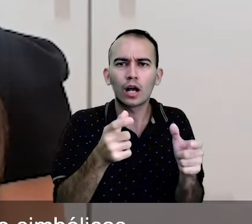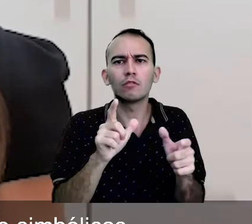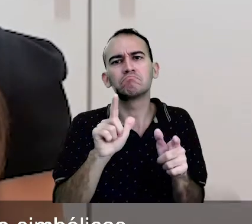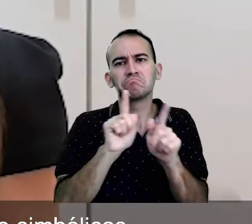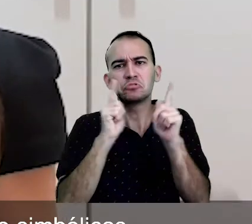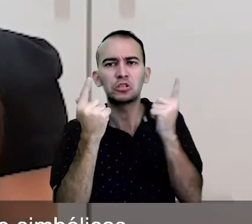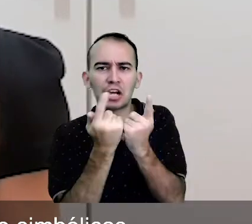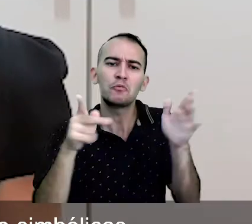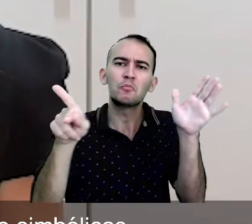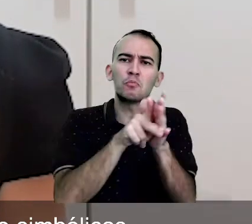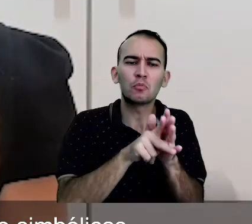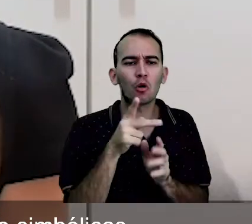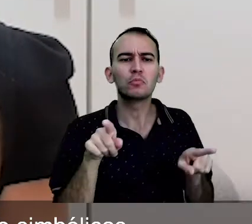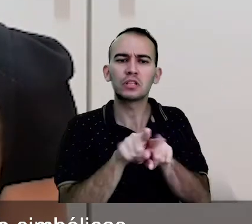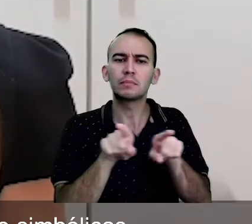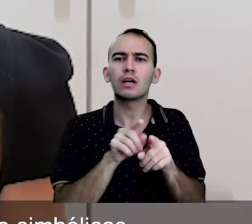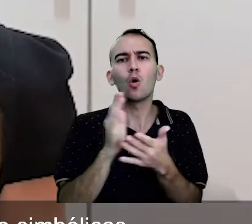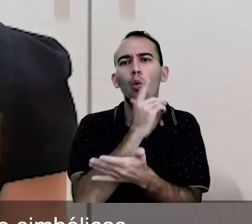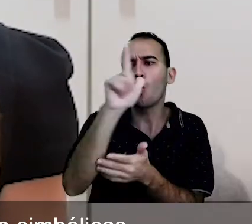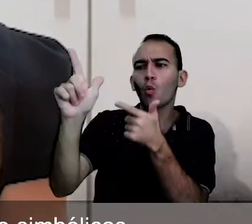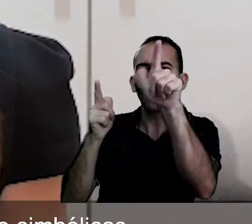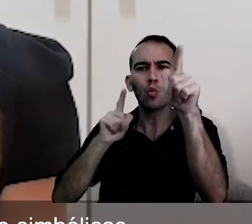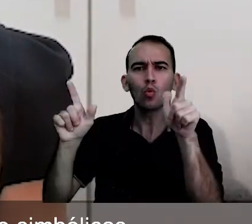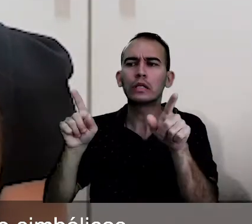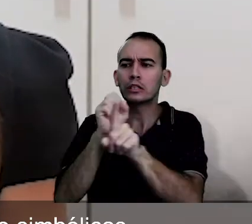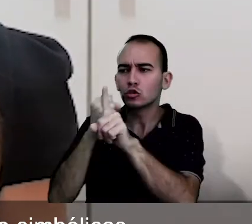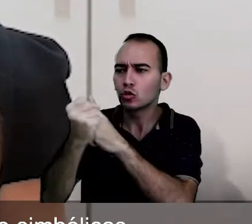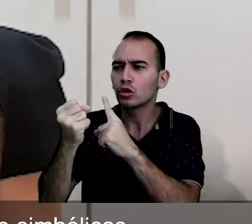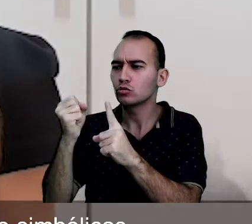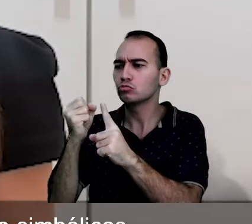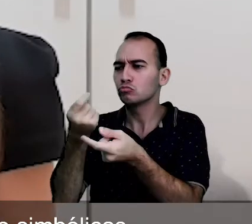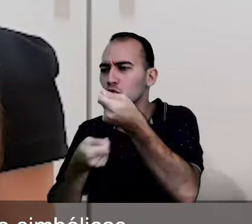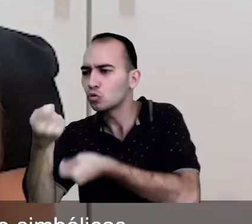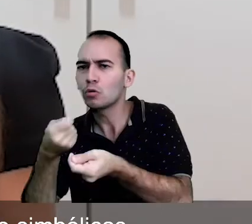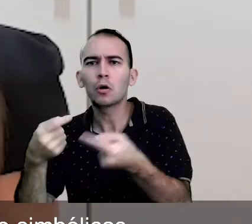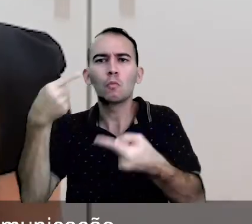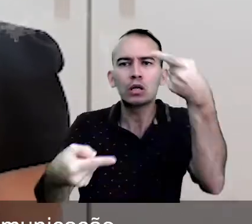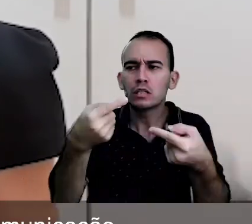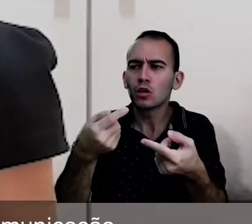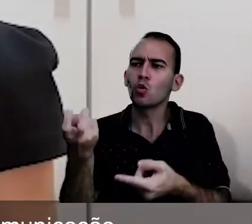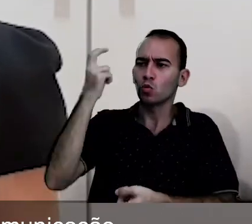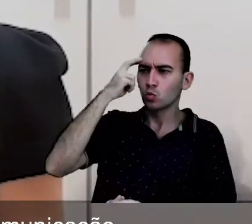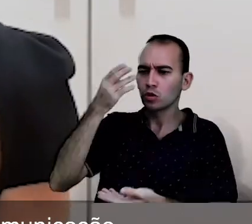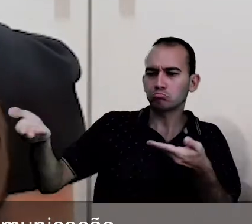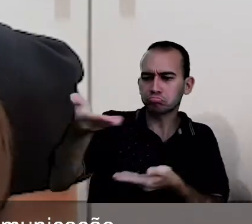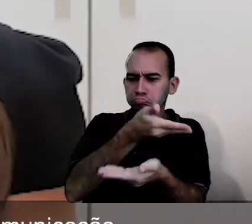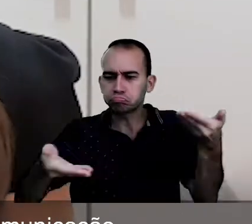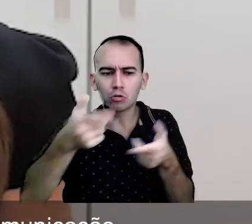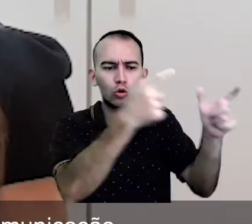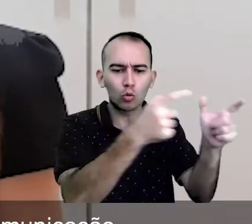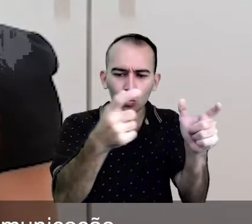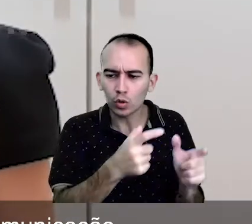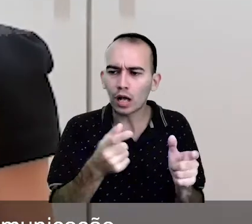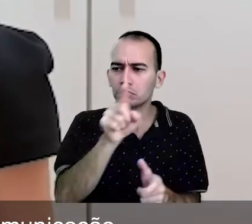a partir de interfaces socioeconômicas, políticas, culturais e simbólicas. Antigas e novas